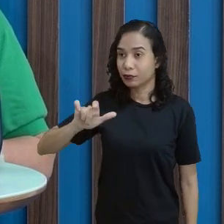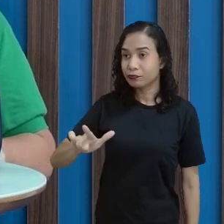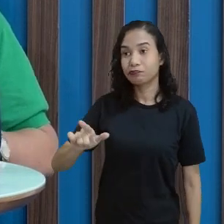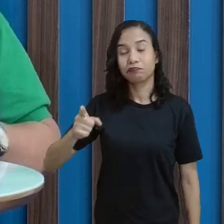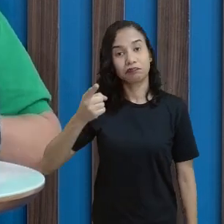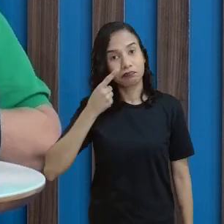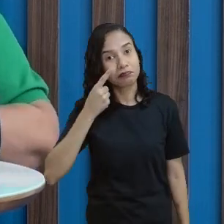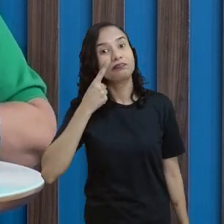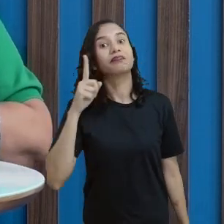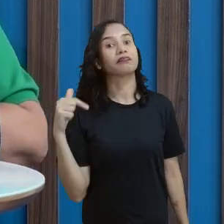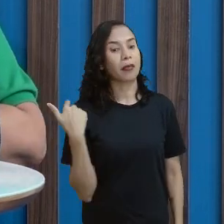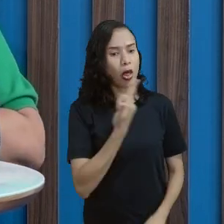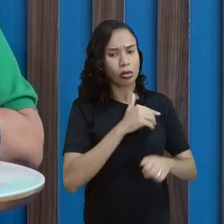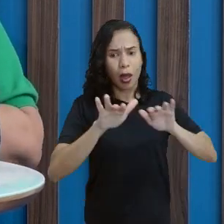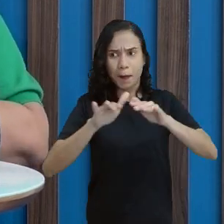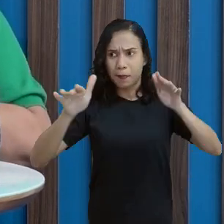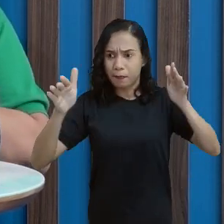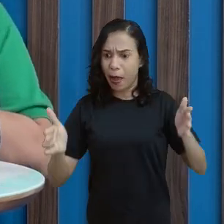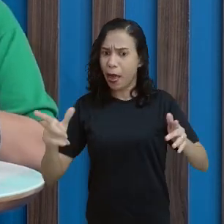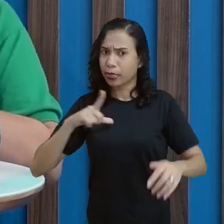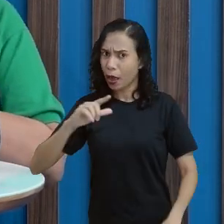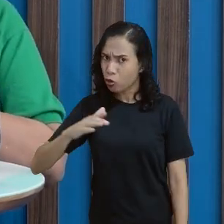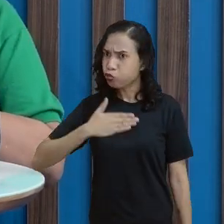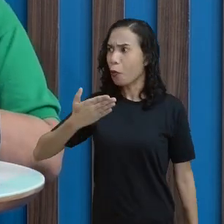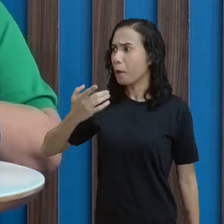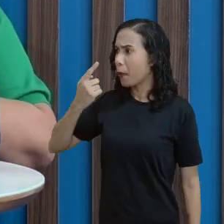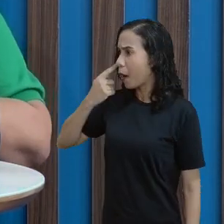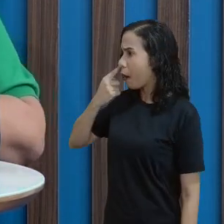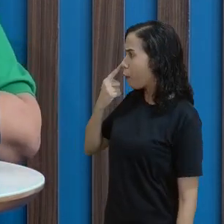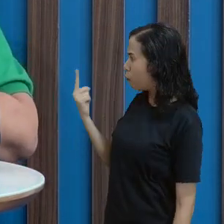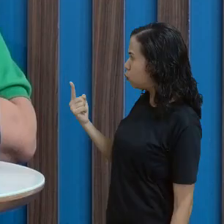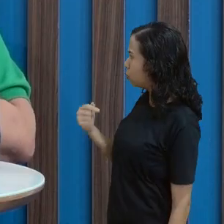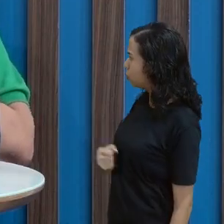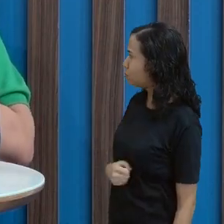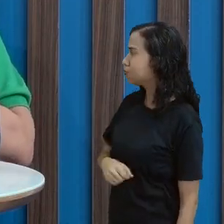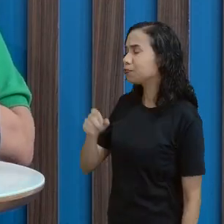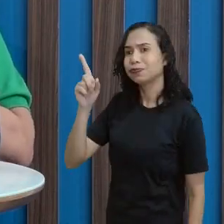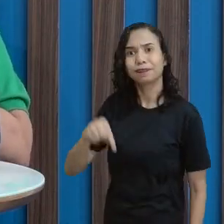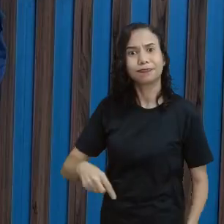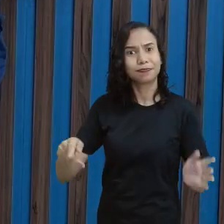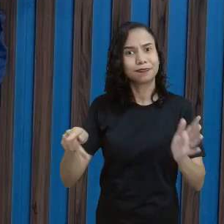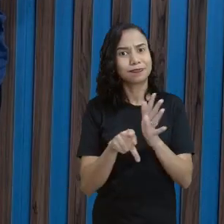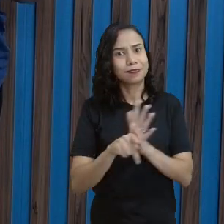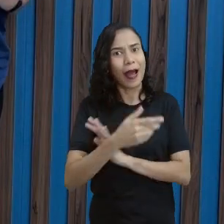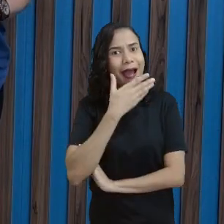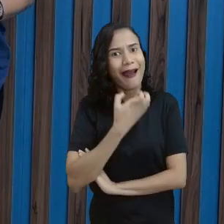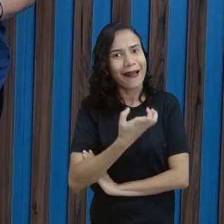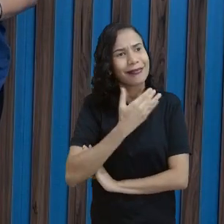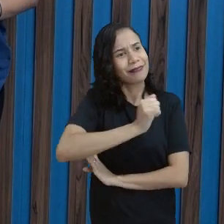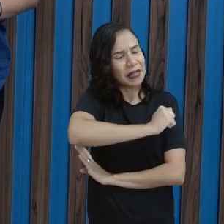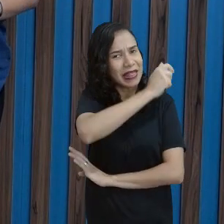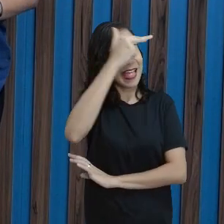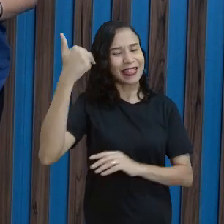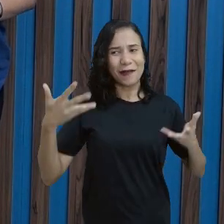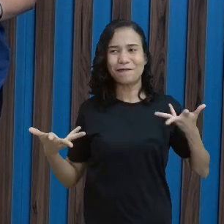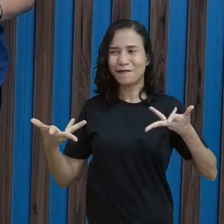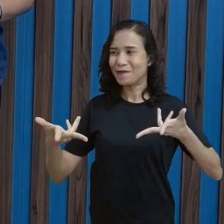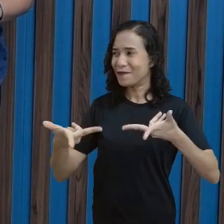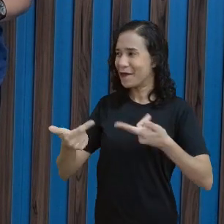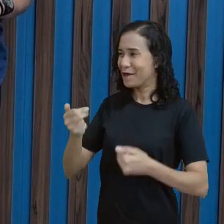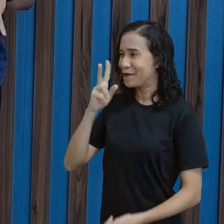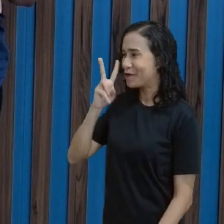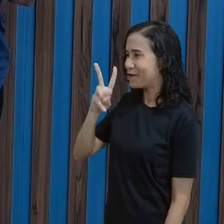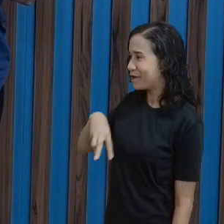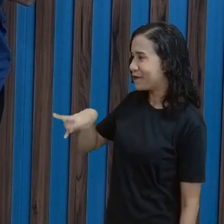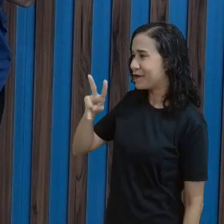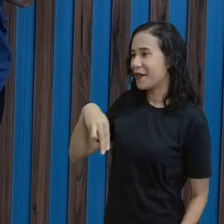olha que a nossa mesa tem surpresa. Pois é, e olha só. Ela já está maravilhosa ali,